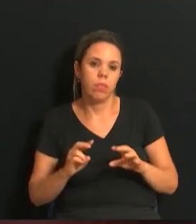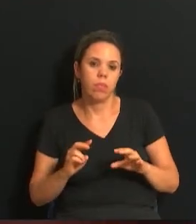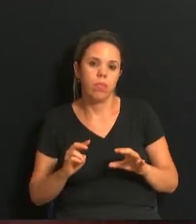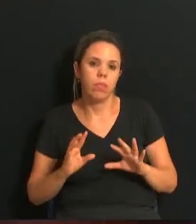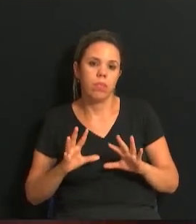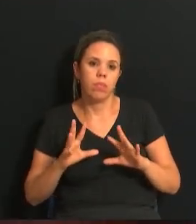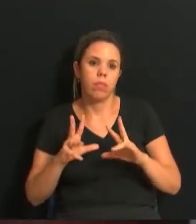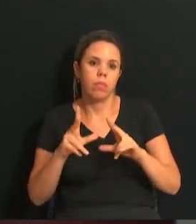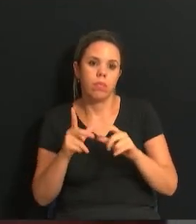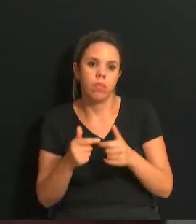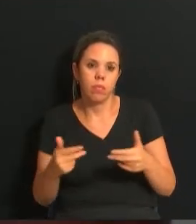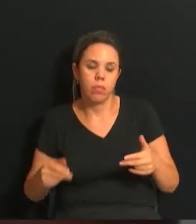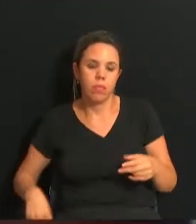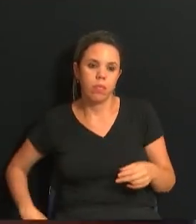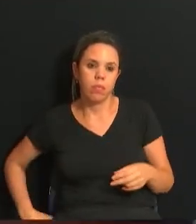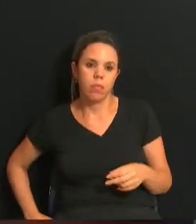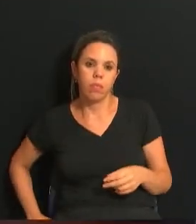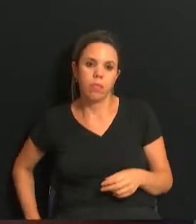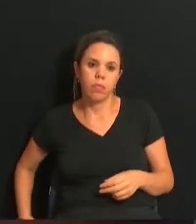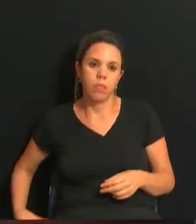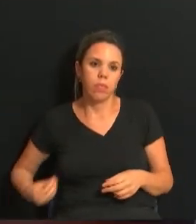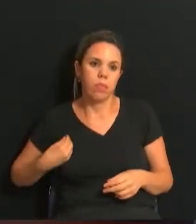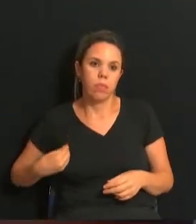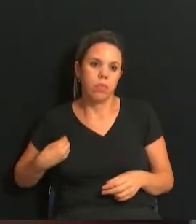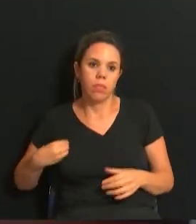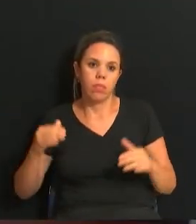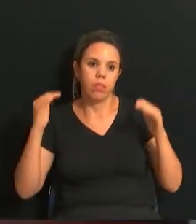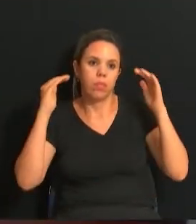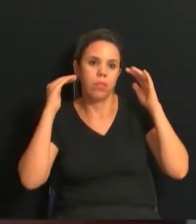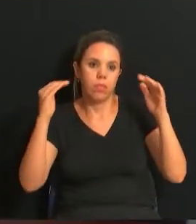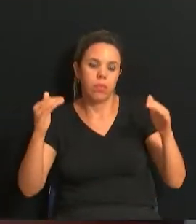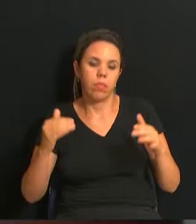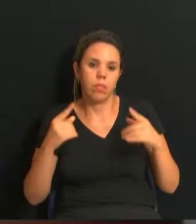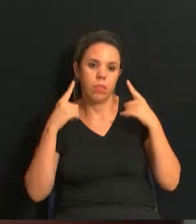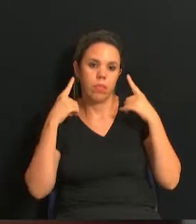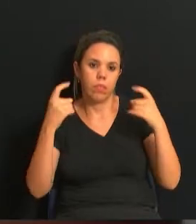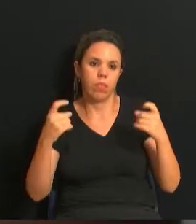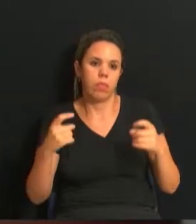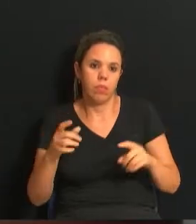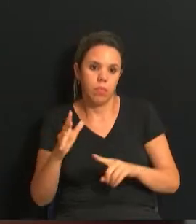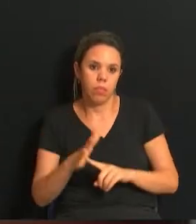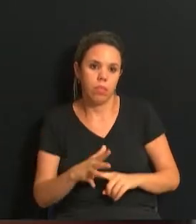toda aquela condição que elas estão submetidas de violência. Então,